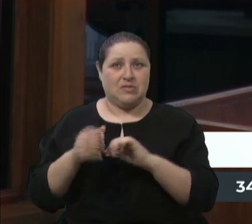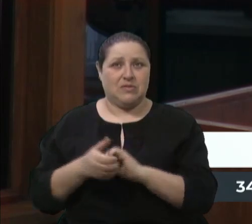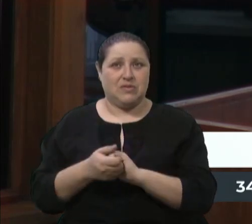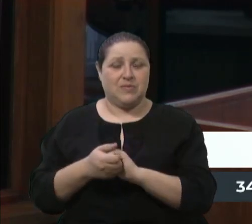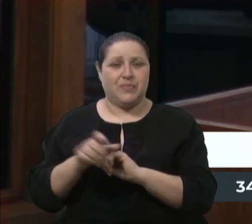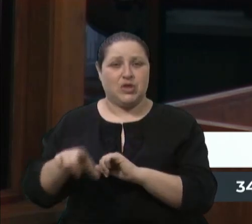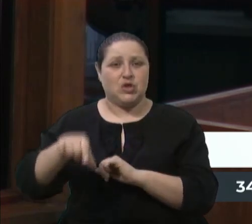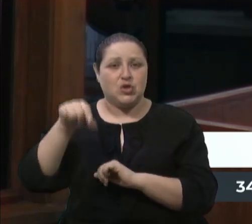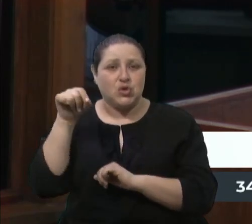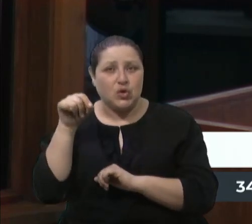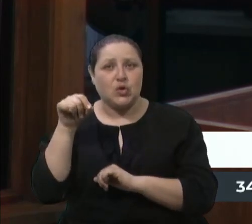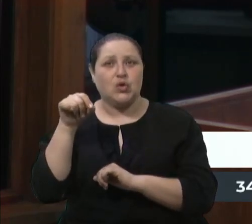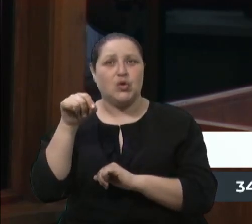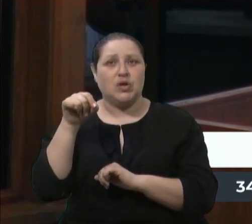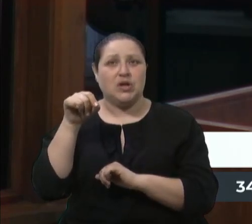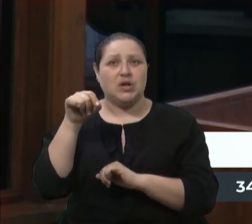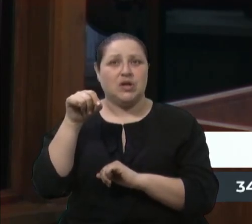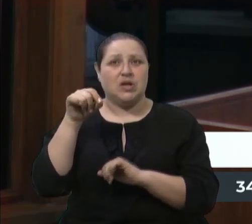escolha, né, da